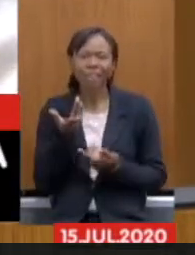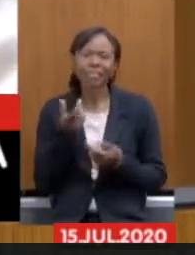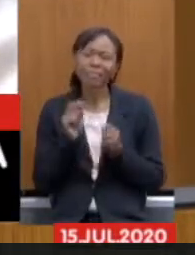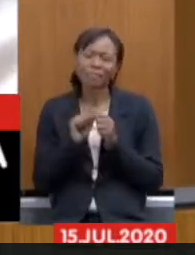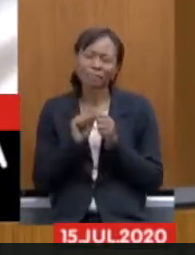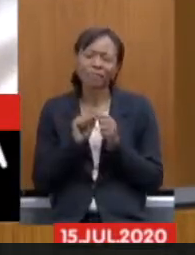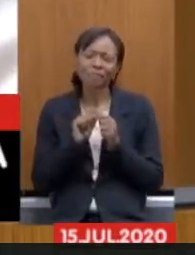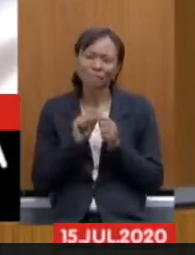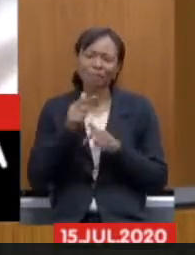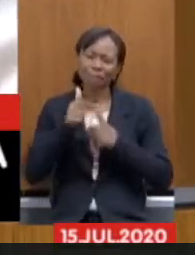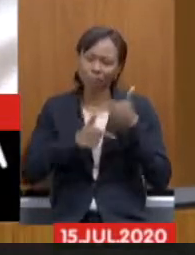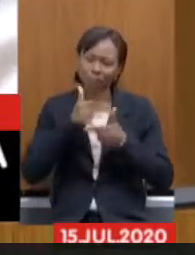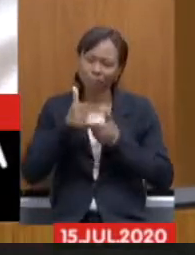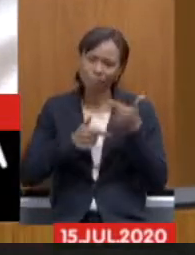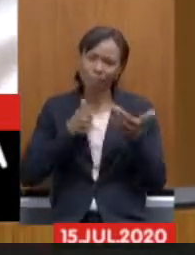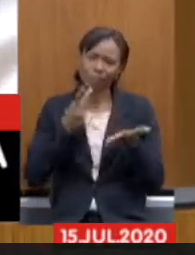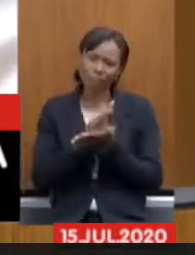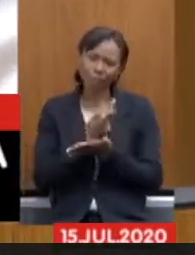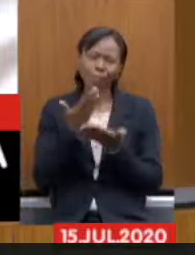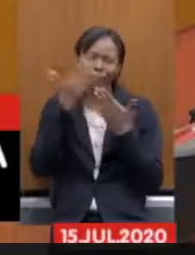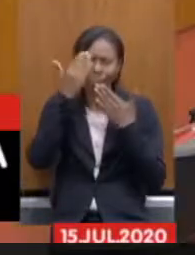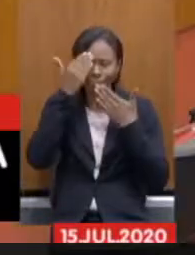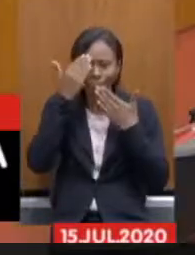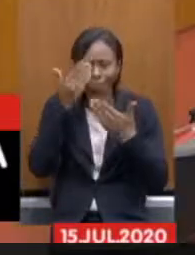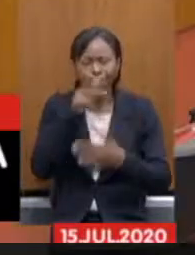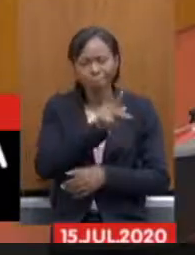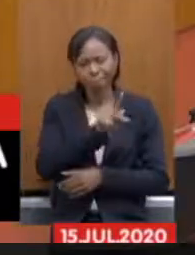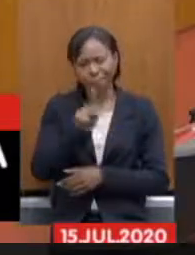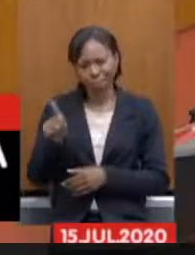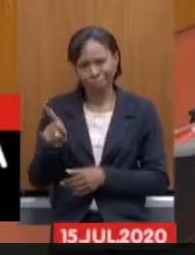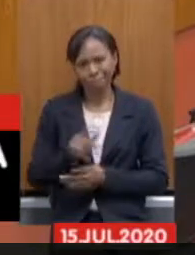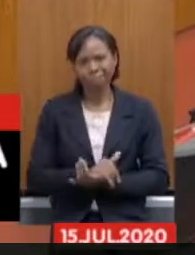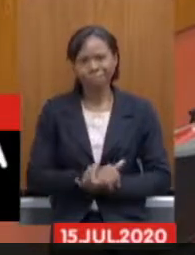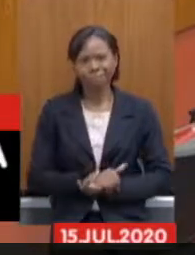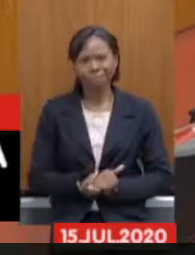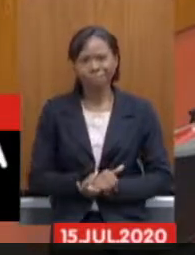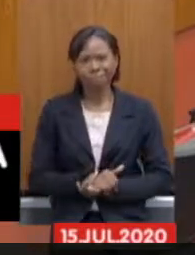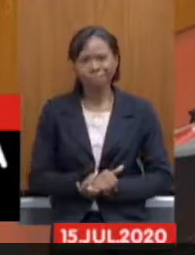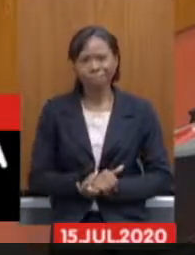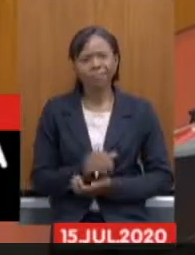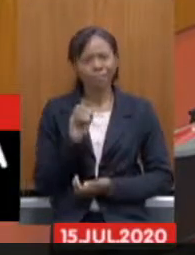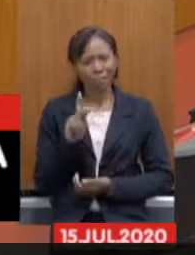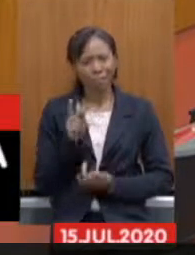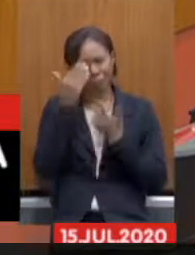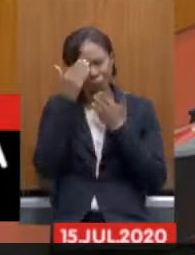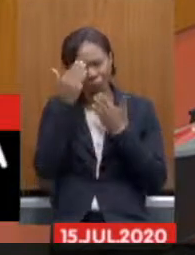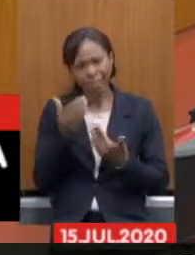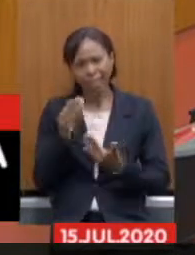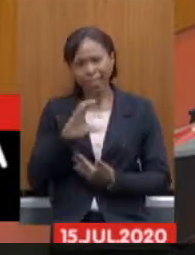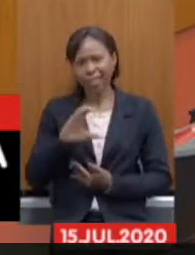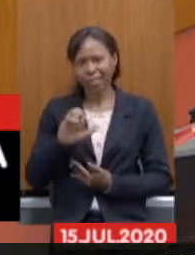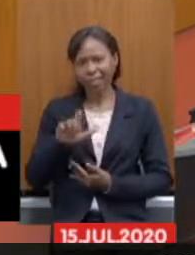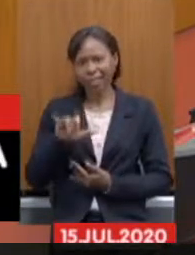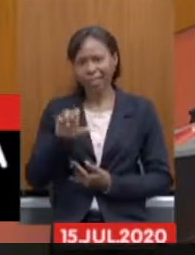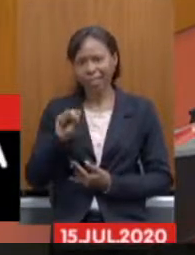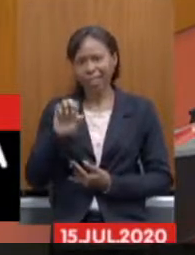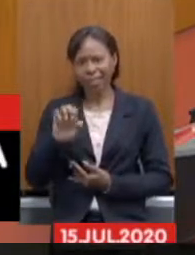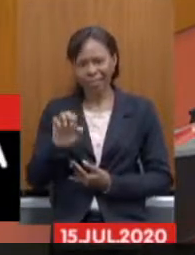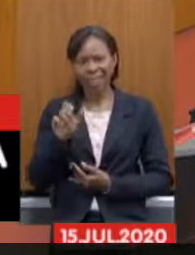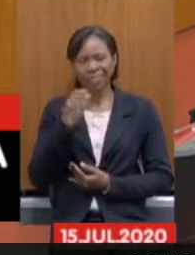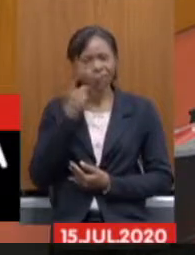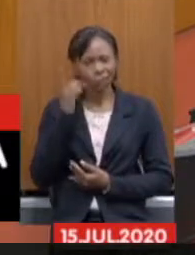favorecendo para que nosso trabalho a conquista é muito obrigada presidente ok muito obrigado deputados elise